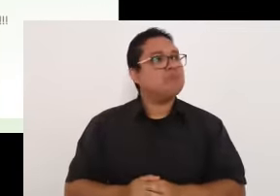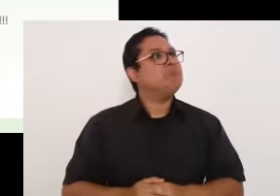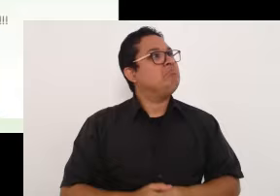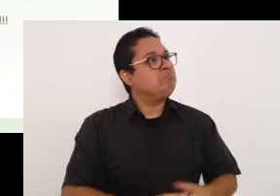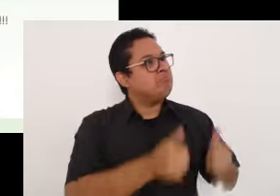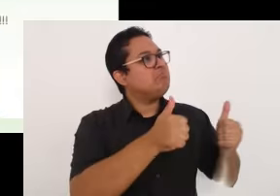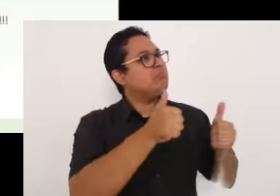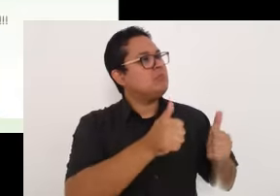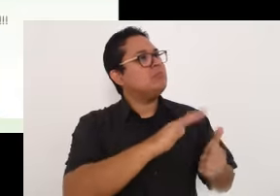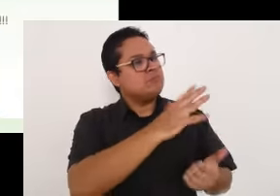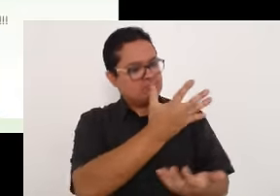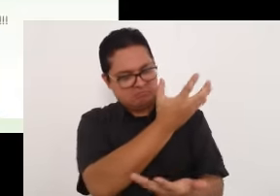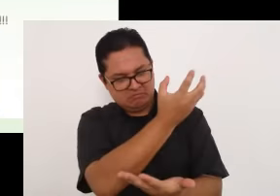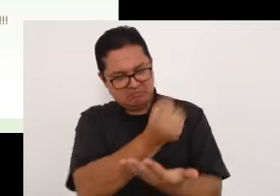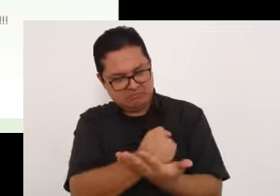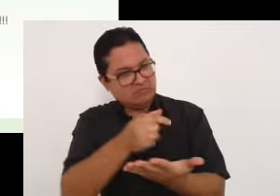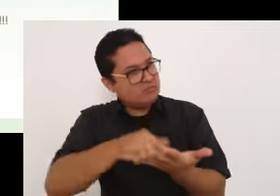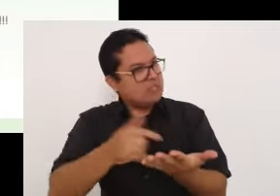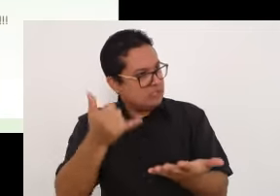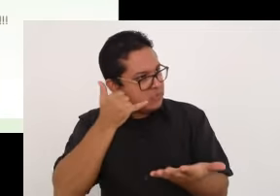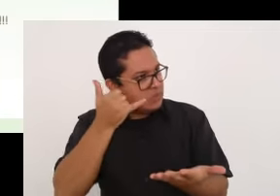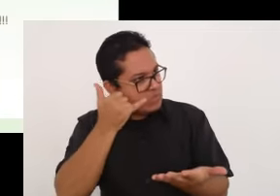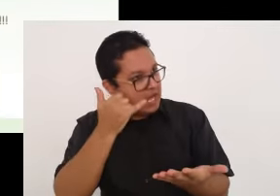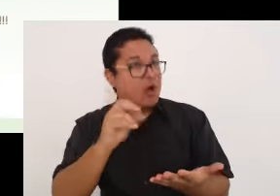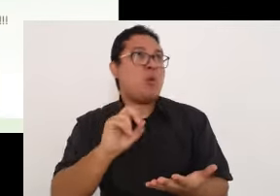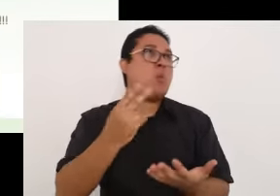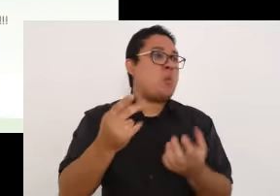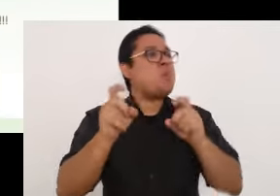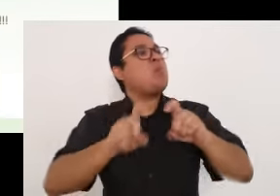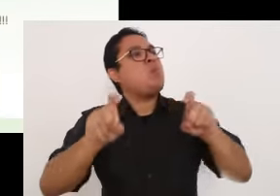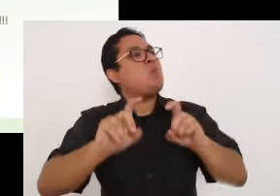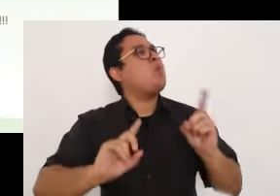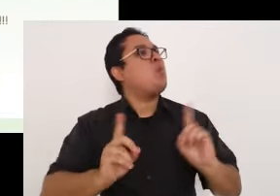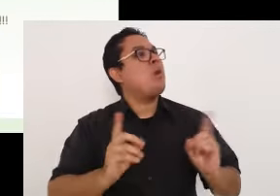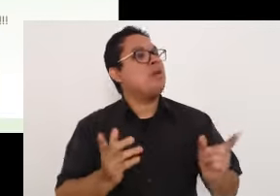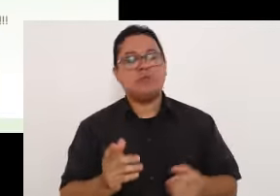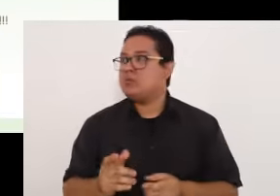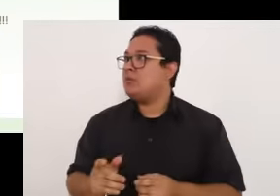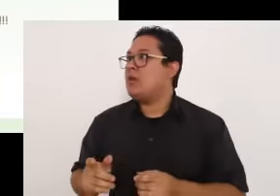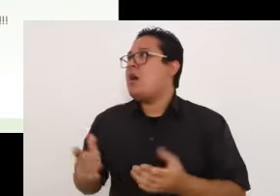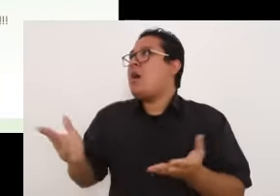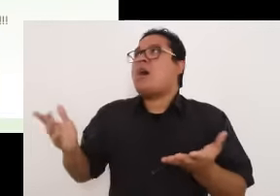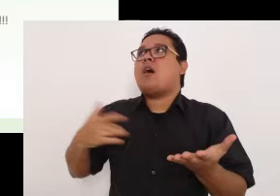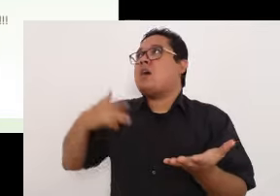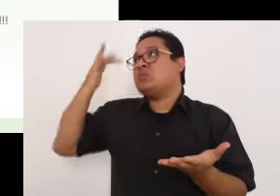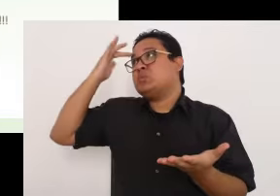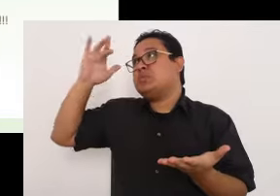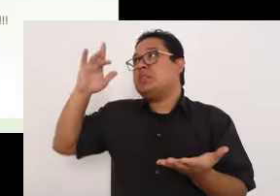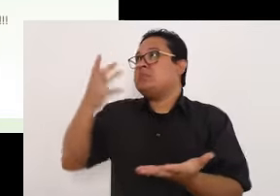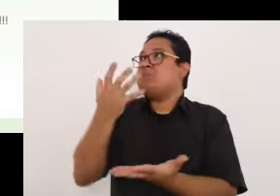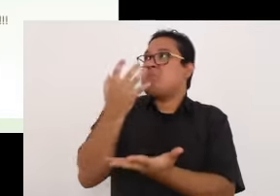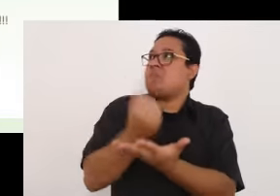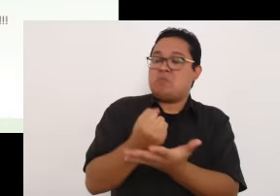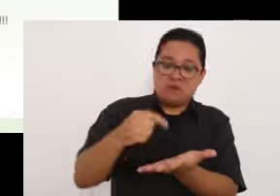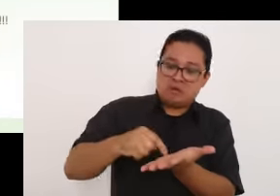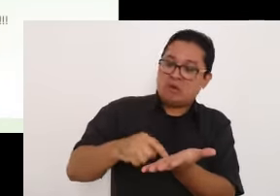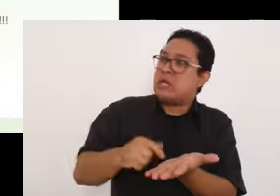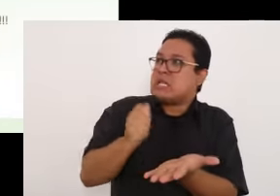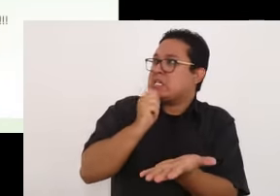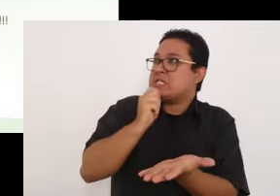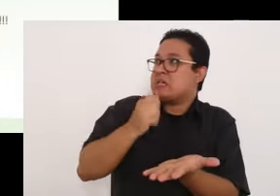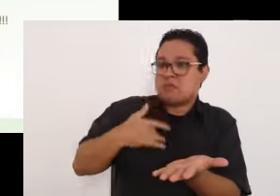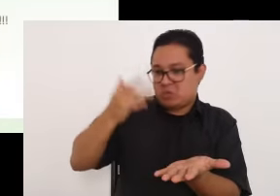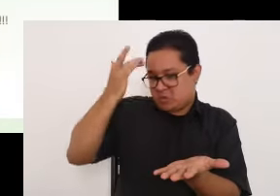tem como você inventar um aplicativo sem o hardware, né? Então, a célula seria o hardware